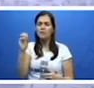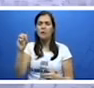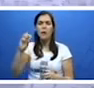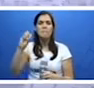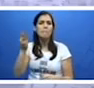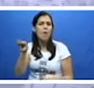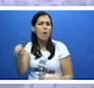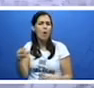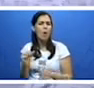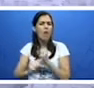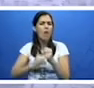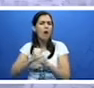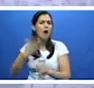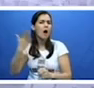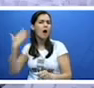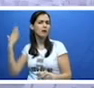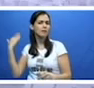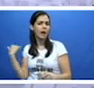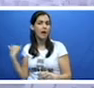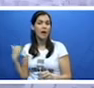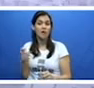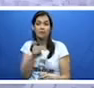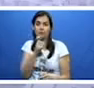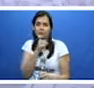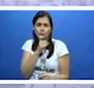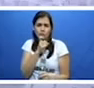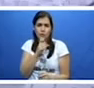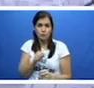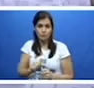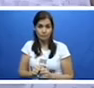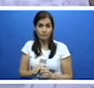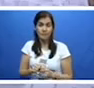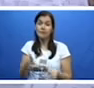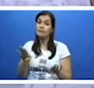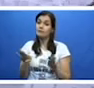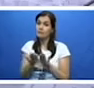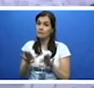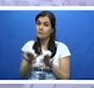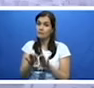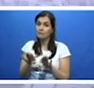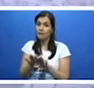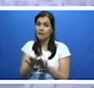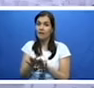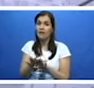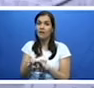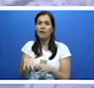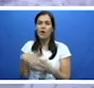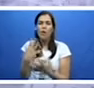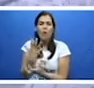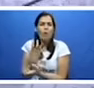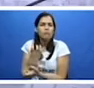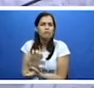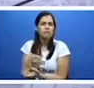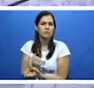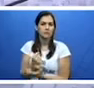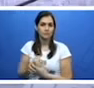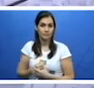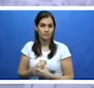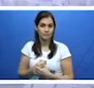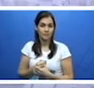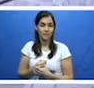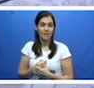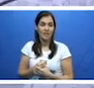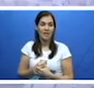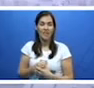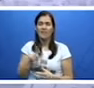relativamente frio uma temperatura amena e era úmido esse tipo de ambiente é propício para